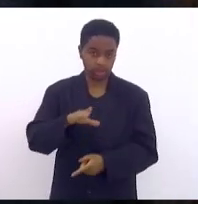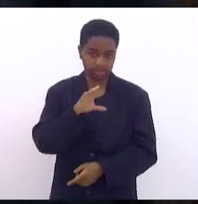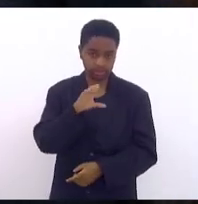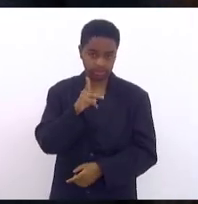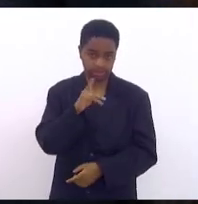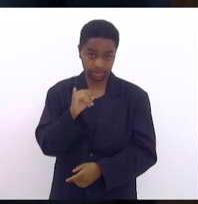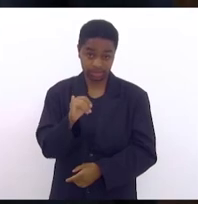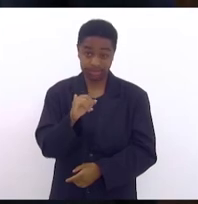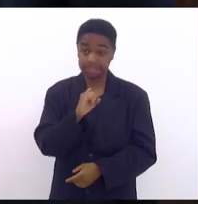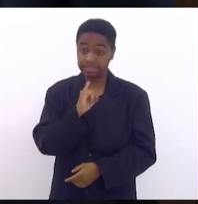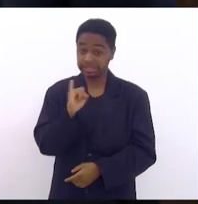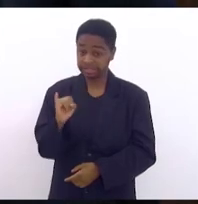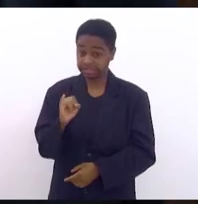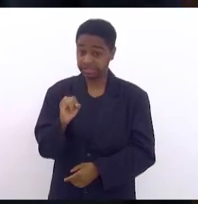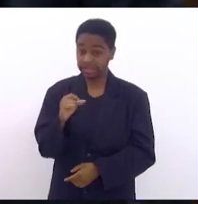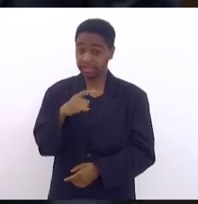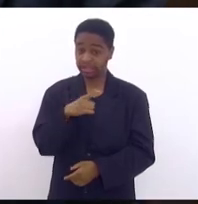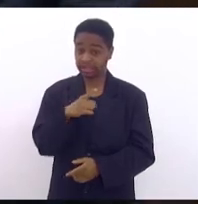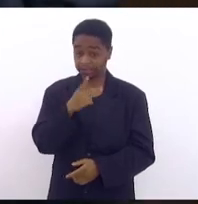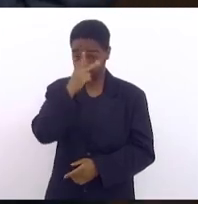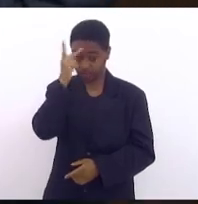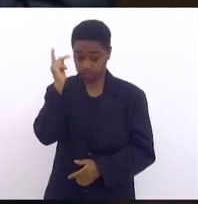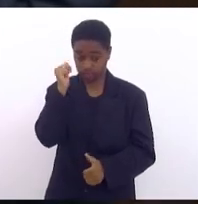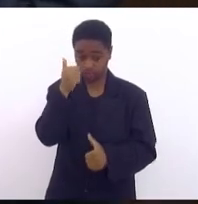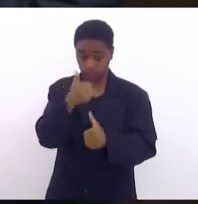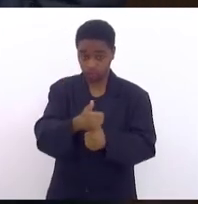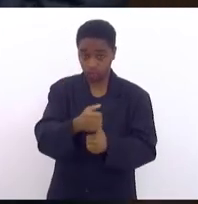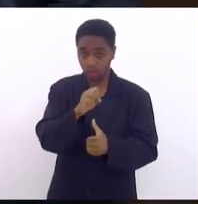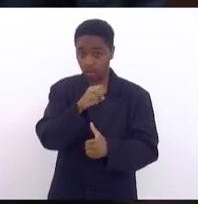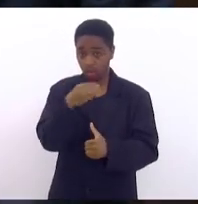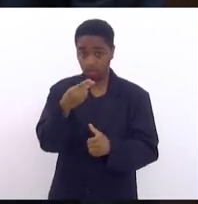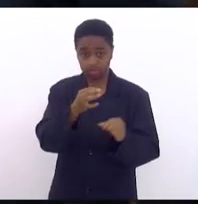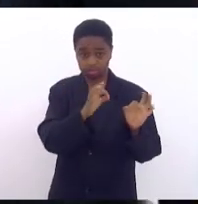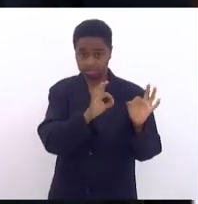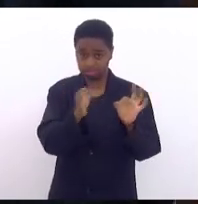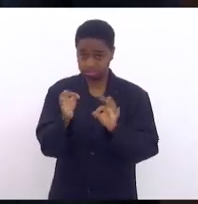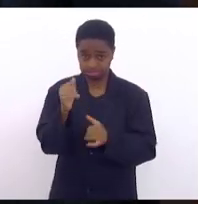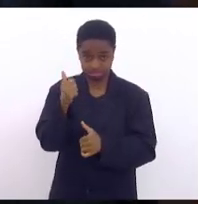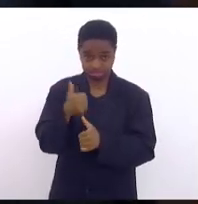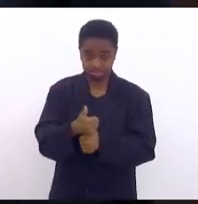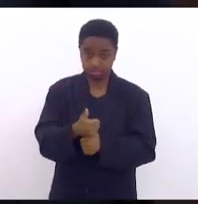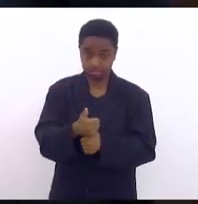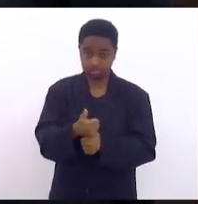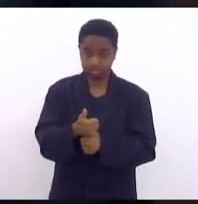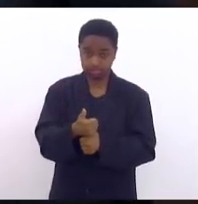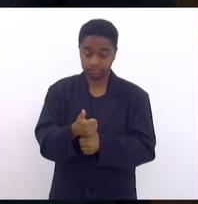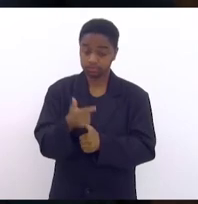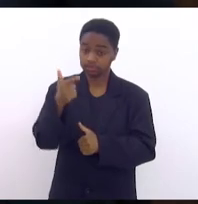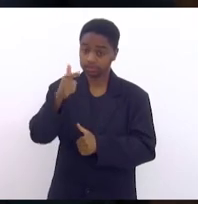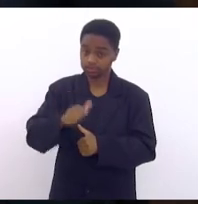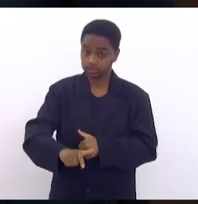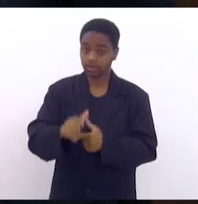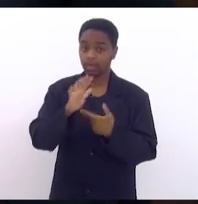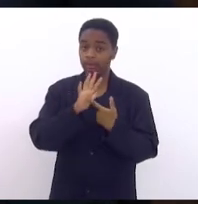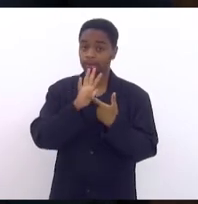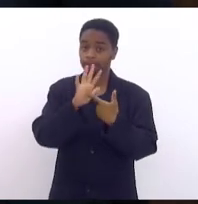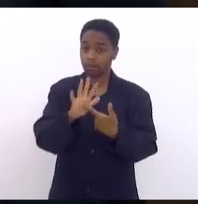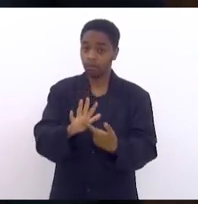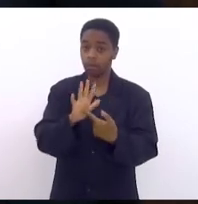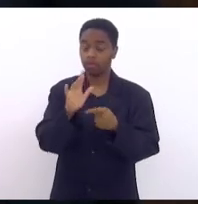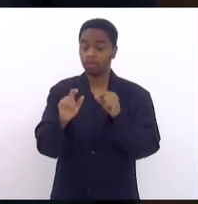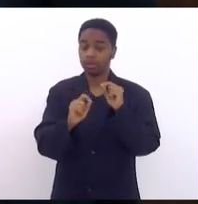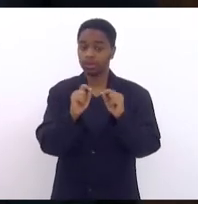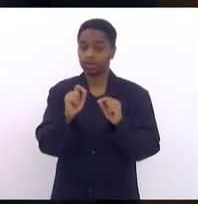Se ele mandar um representante ou não mandar ninguém, ele vai estar reeditando quem